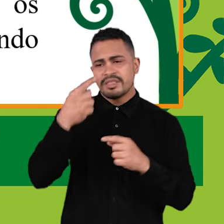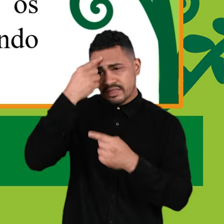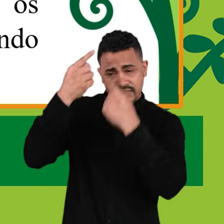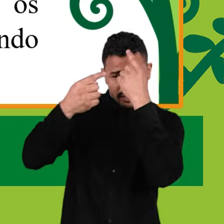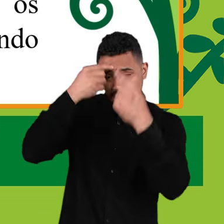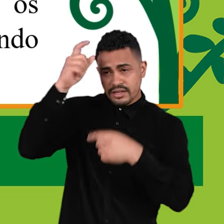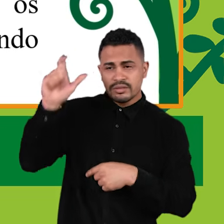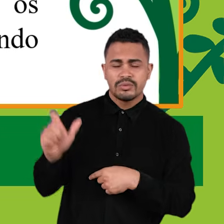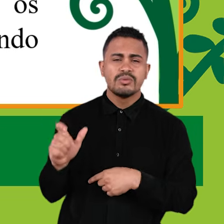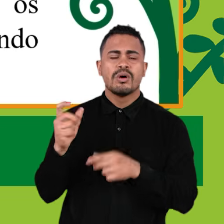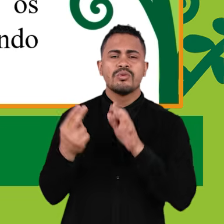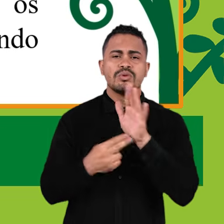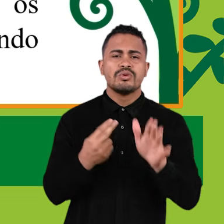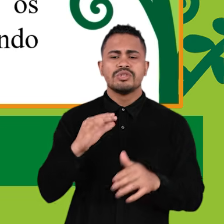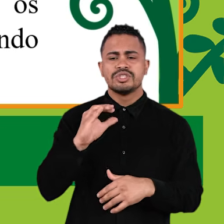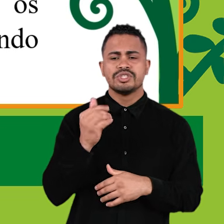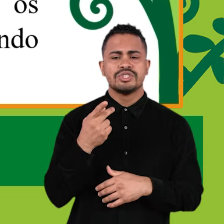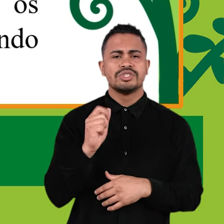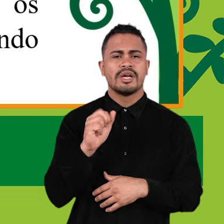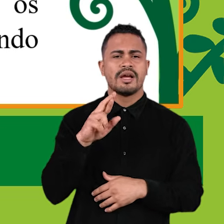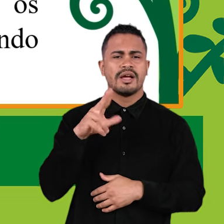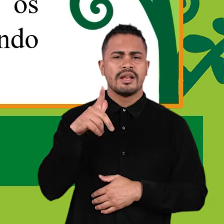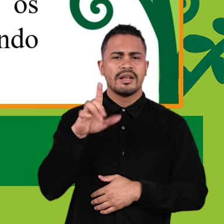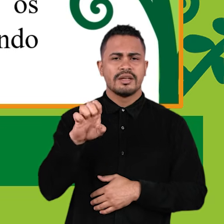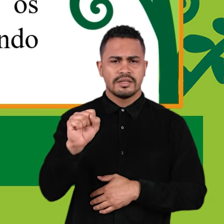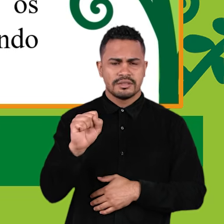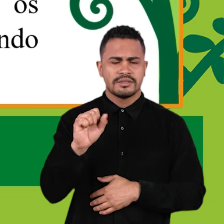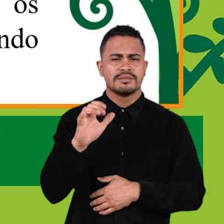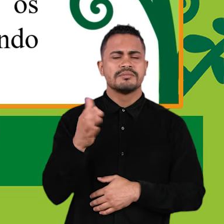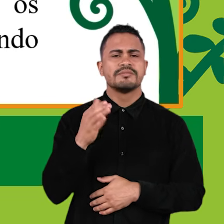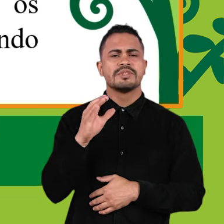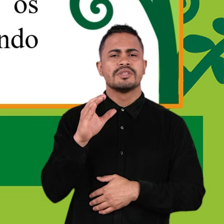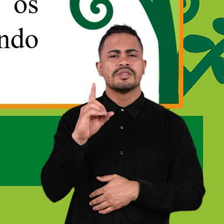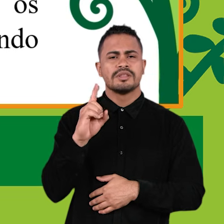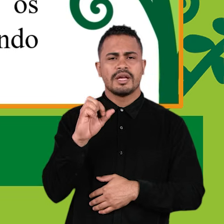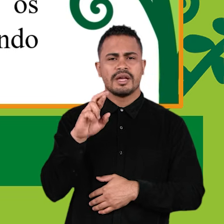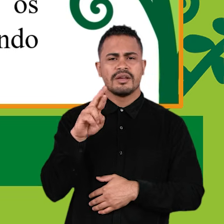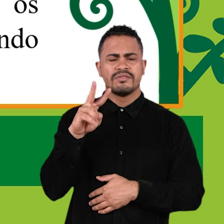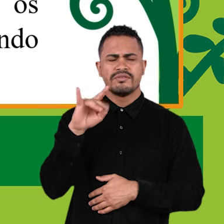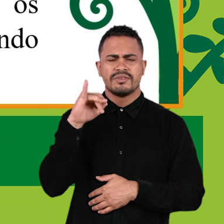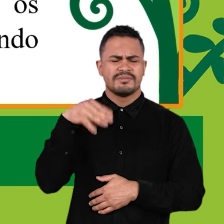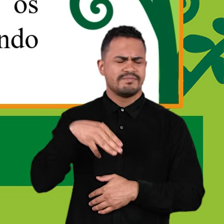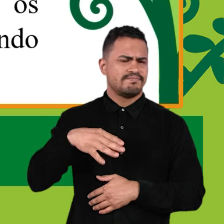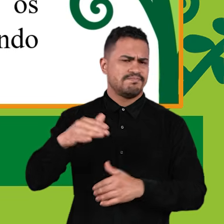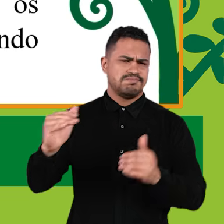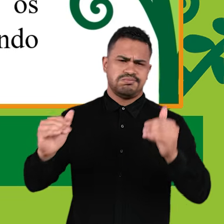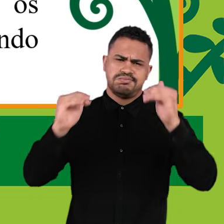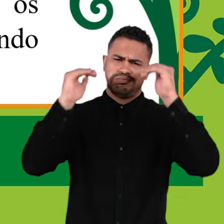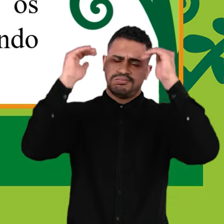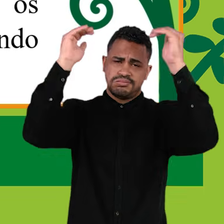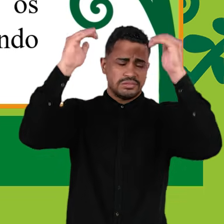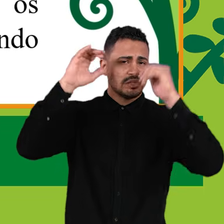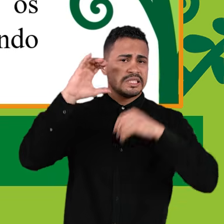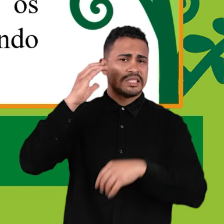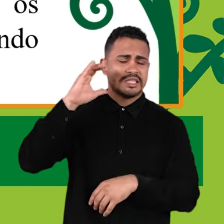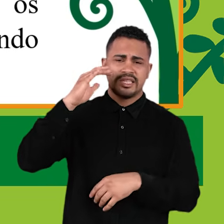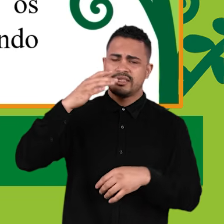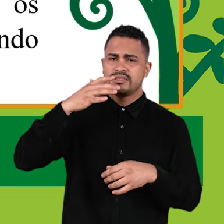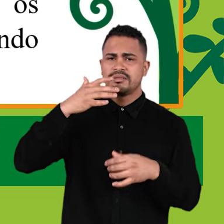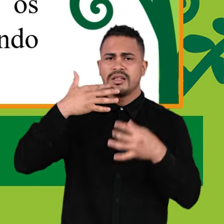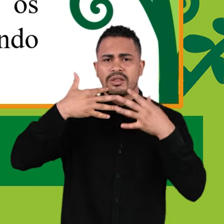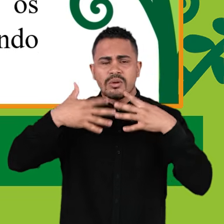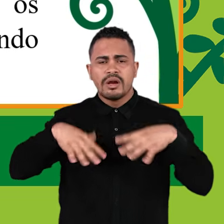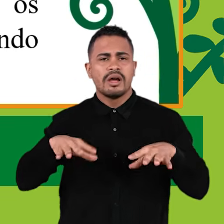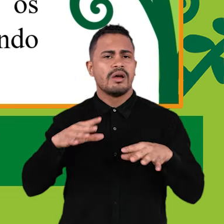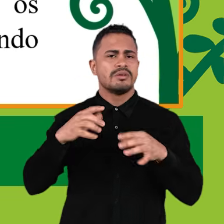Darwin, né? Então, Charles Darwin, que foi provavelmente o maior biólogo de todos, né? O maior cientista natural de todos os tempos, que trouxe